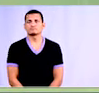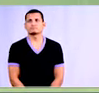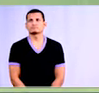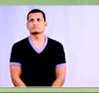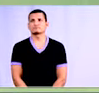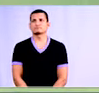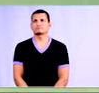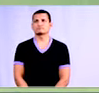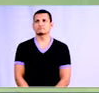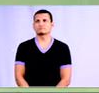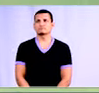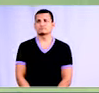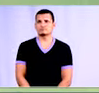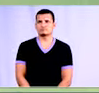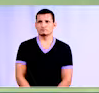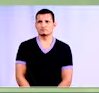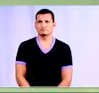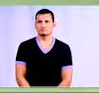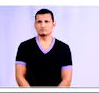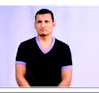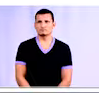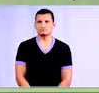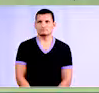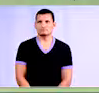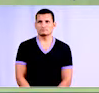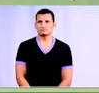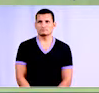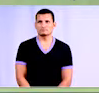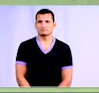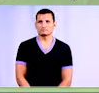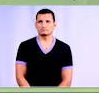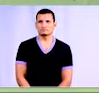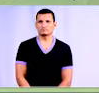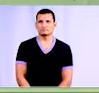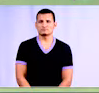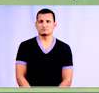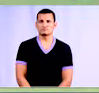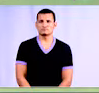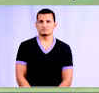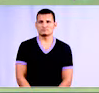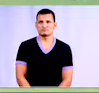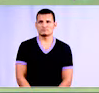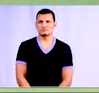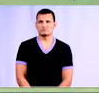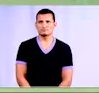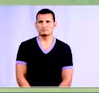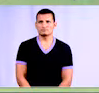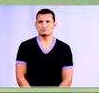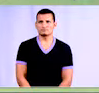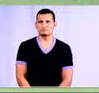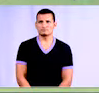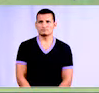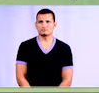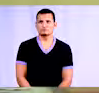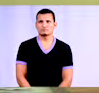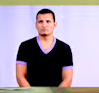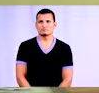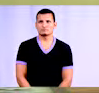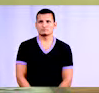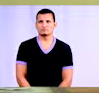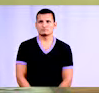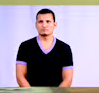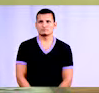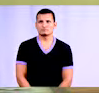Certo? Vamos passar. Aqui, inclusive, o presidente Médici, aqui, professora, que estou revendo